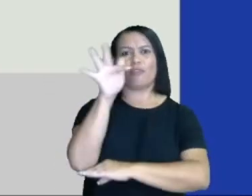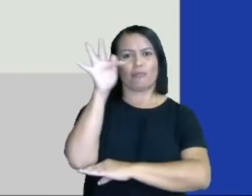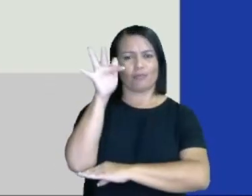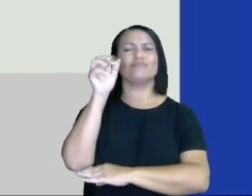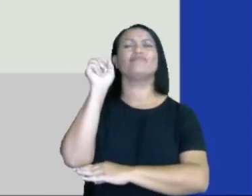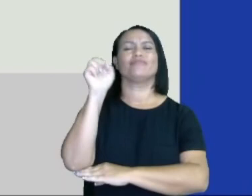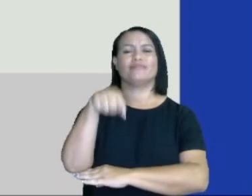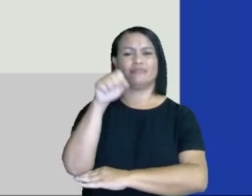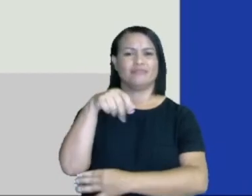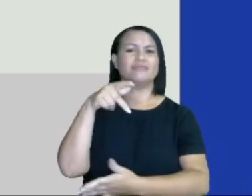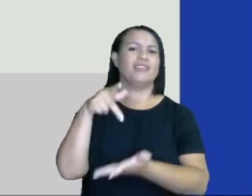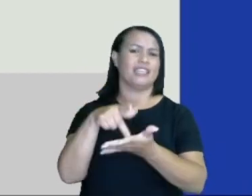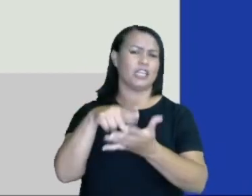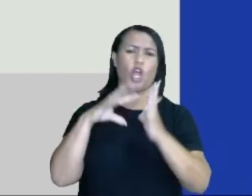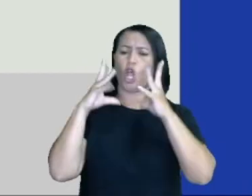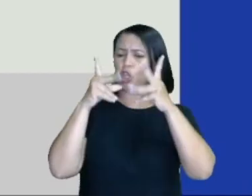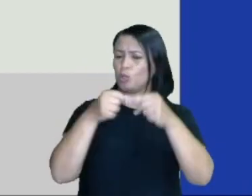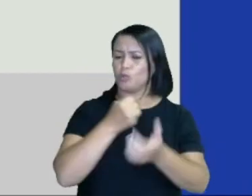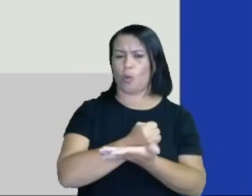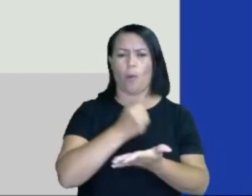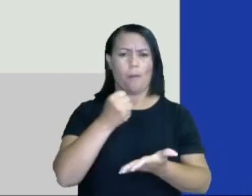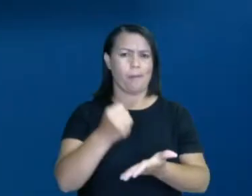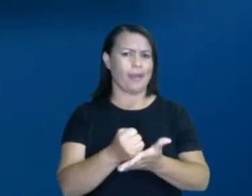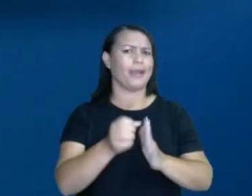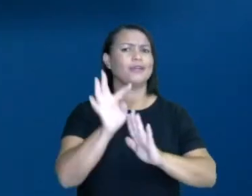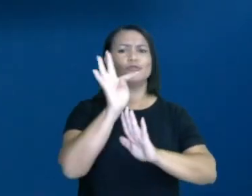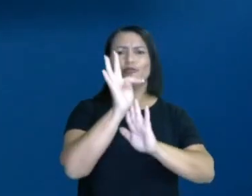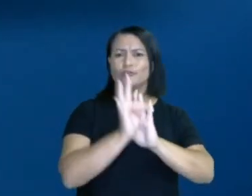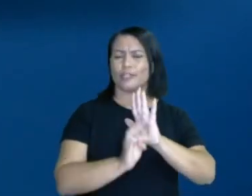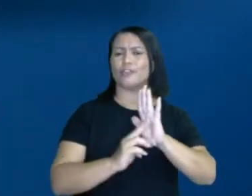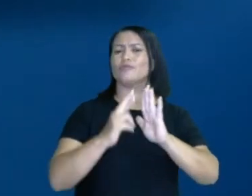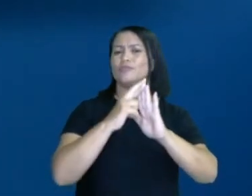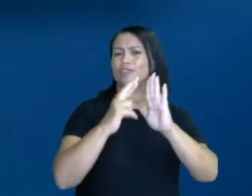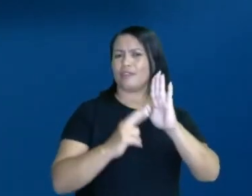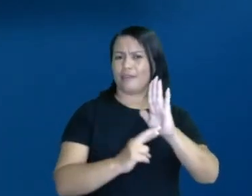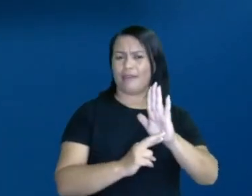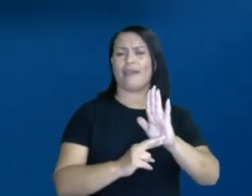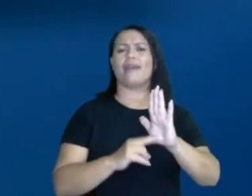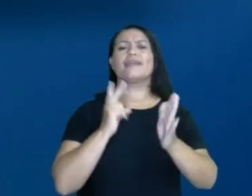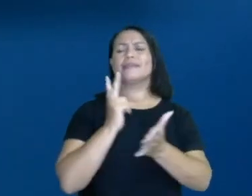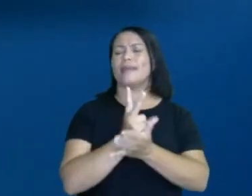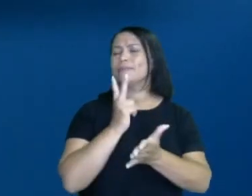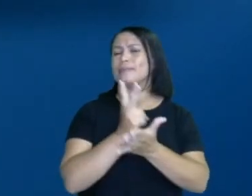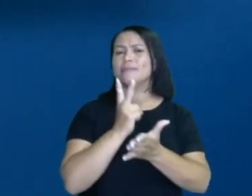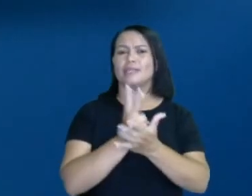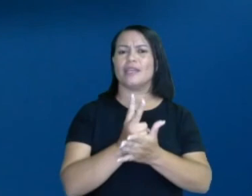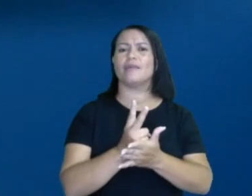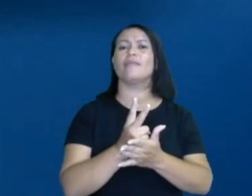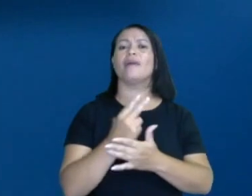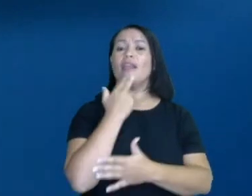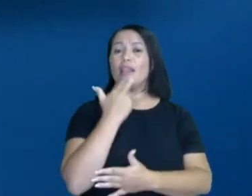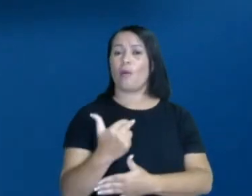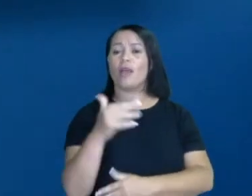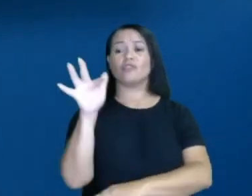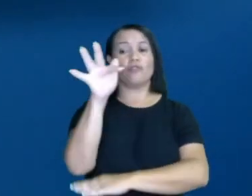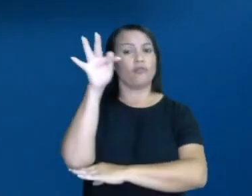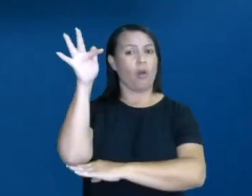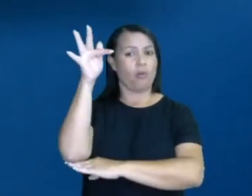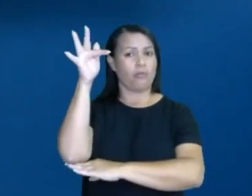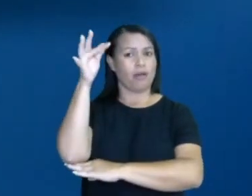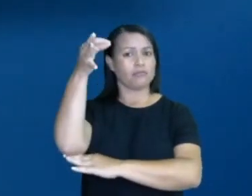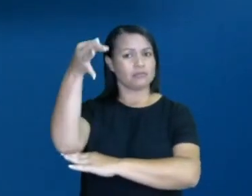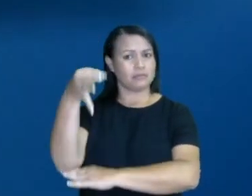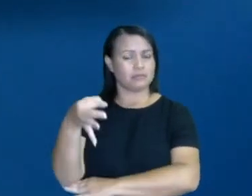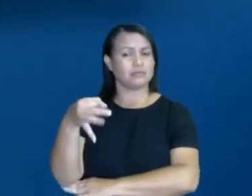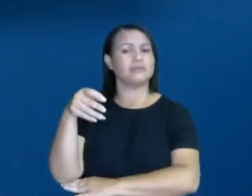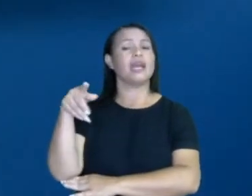Verdadeiro. Todos os documentos, textos normativos e padrões sempre serão escritos com base na linguagem formal, que é justamente o